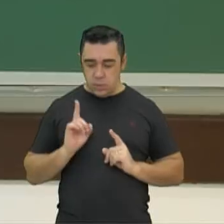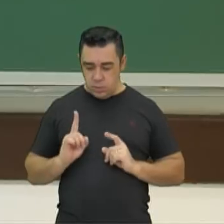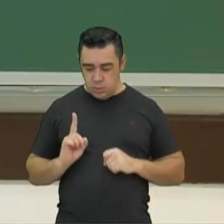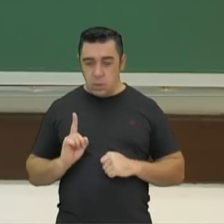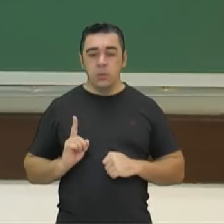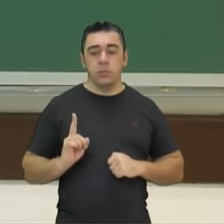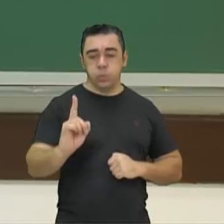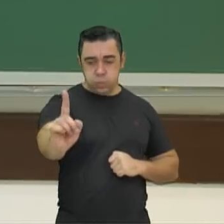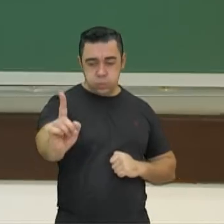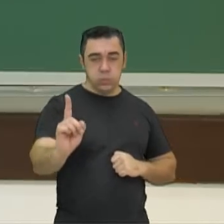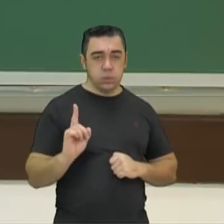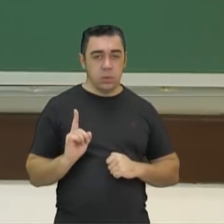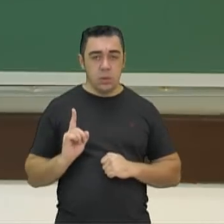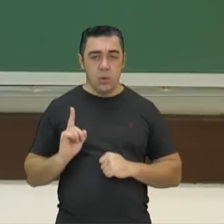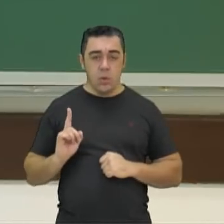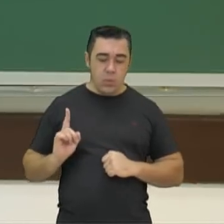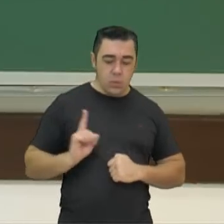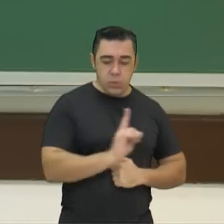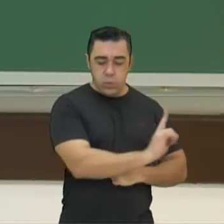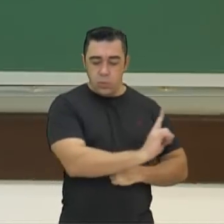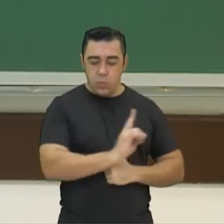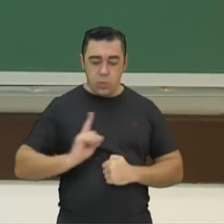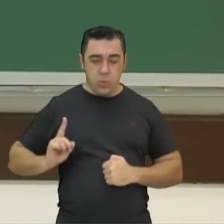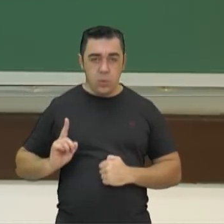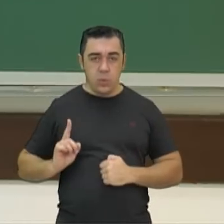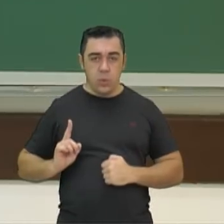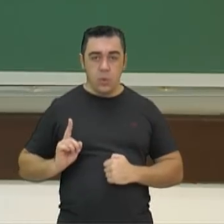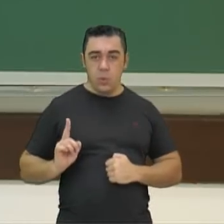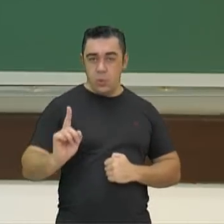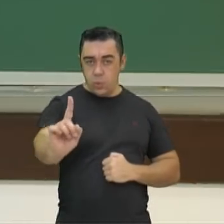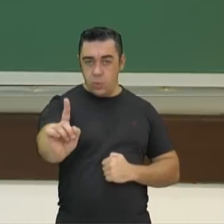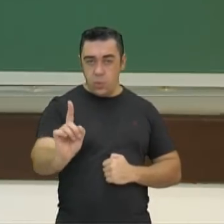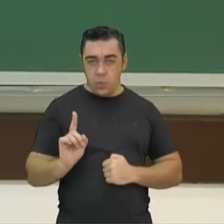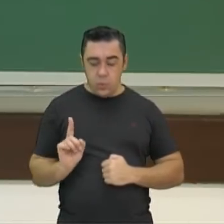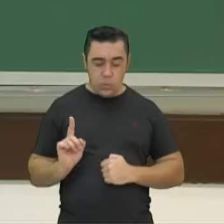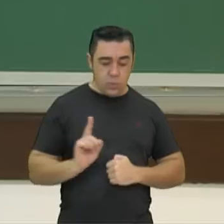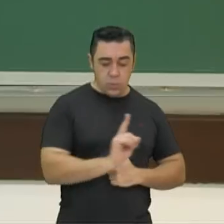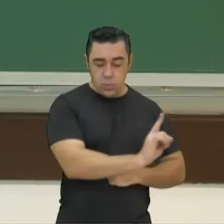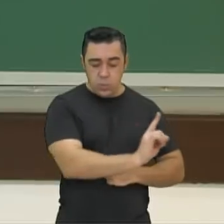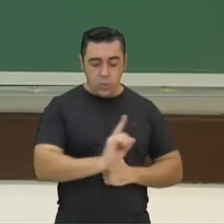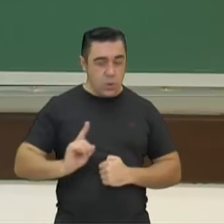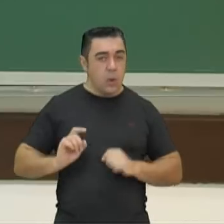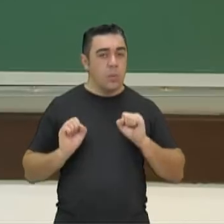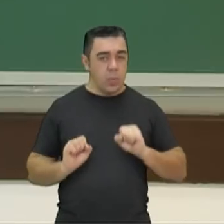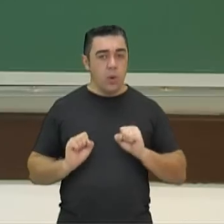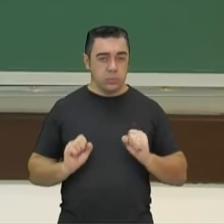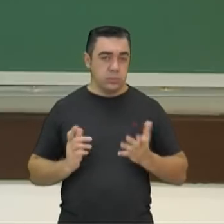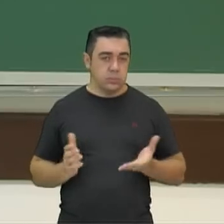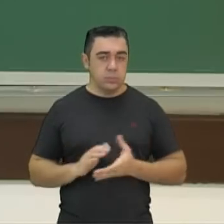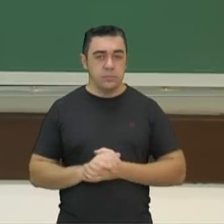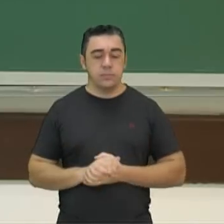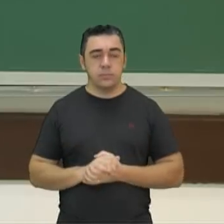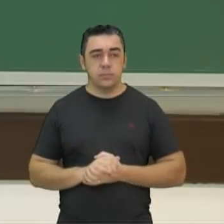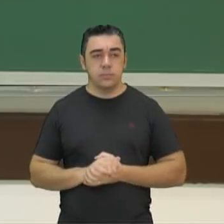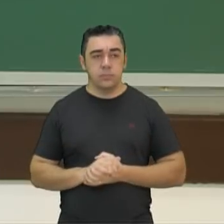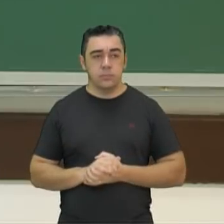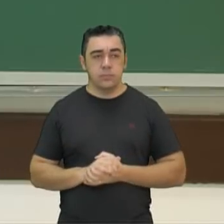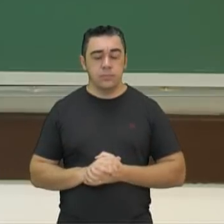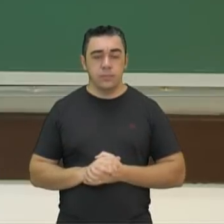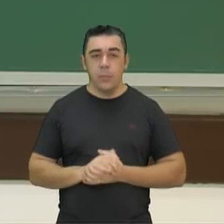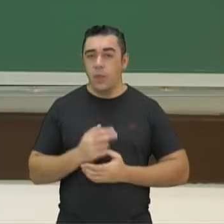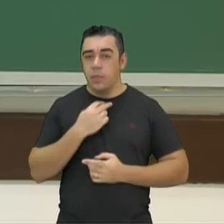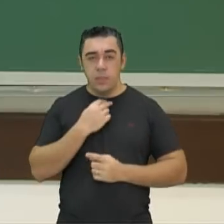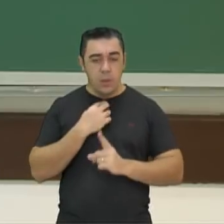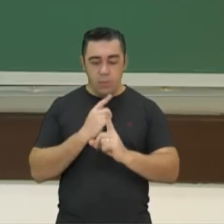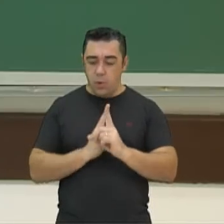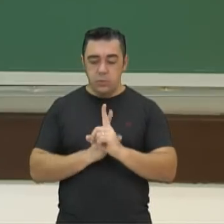ou na coluna ou na fileira, mas da onde ela está ali. E pode andar até quantas casas quiser. Né? Não passa por cima